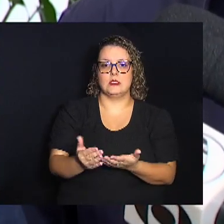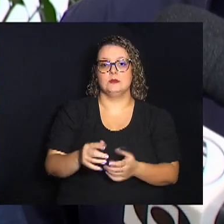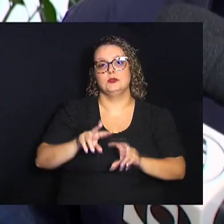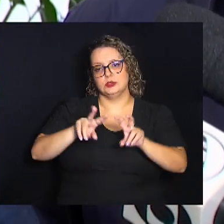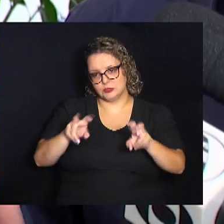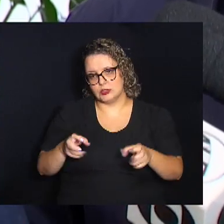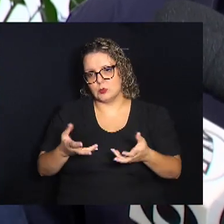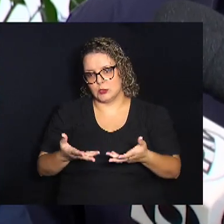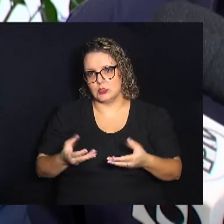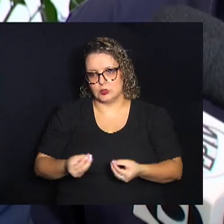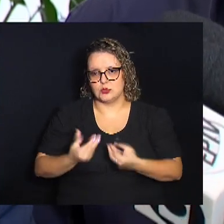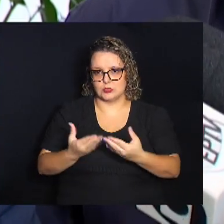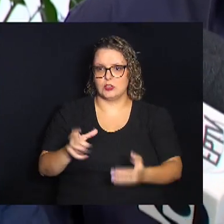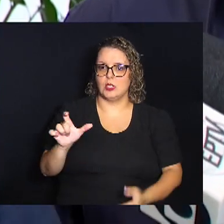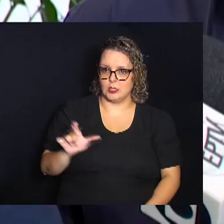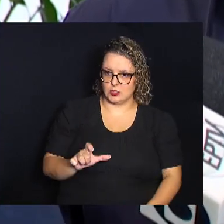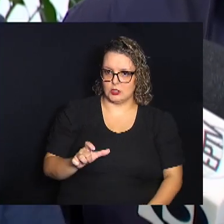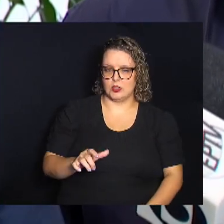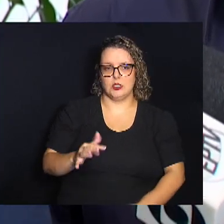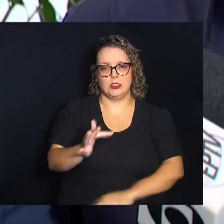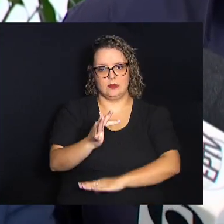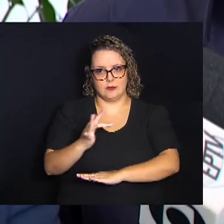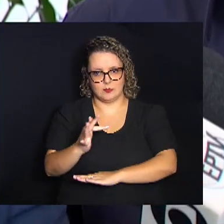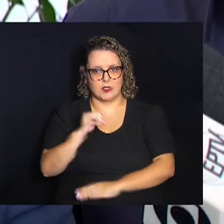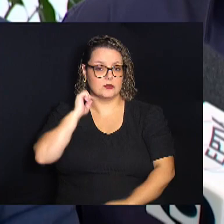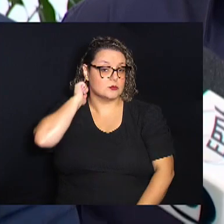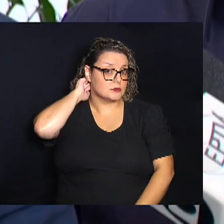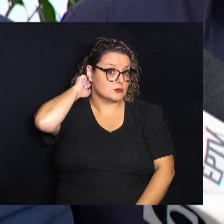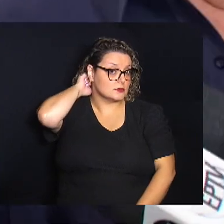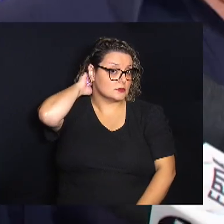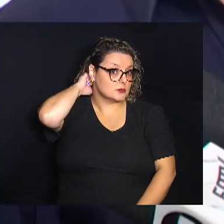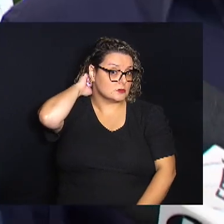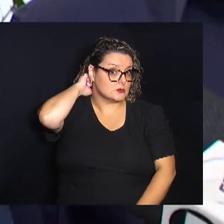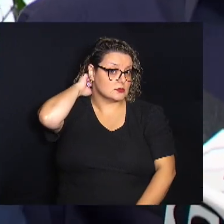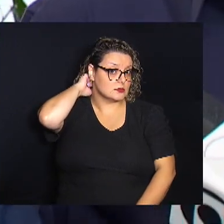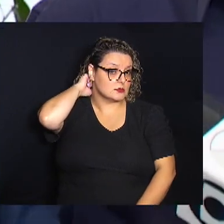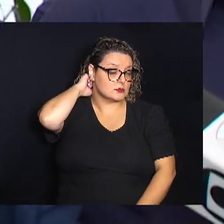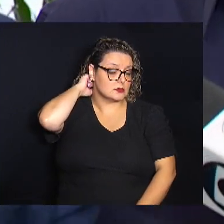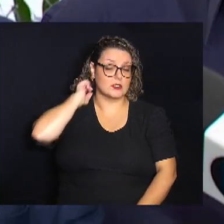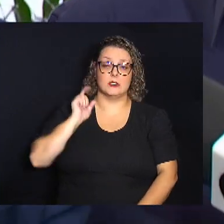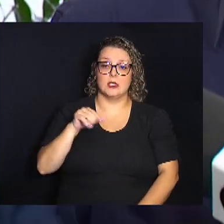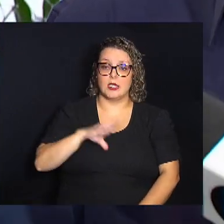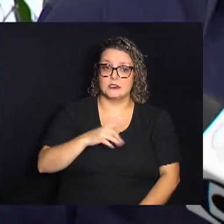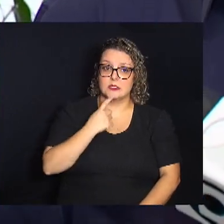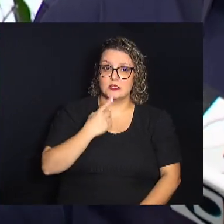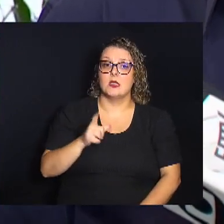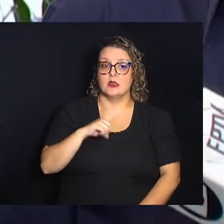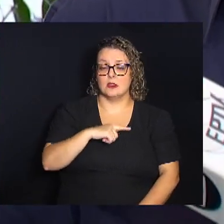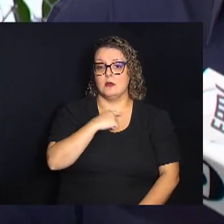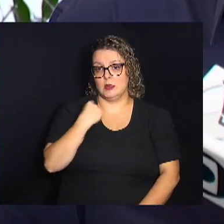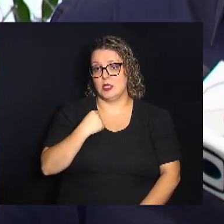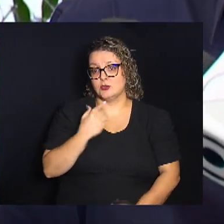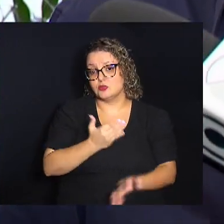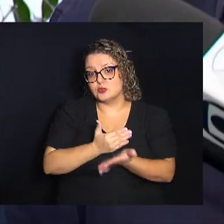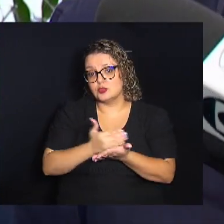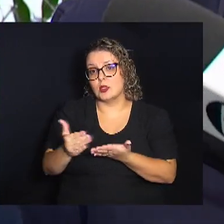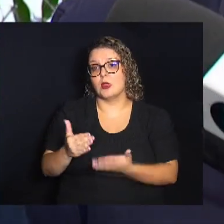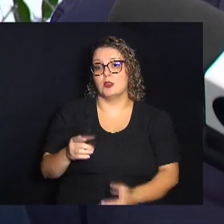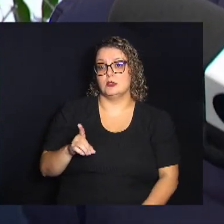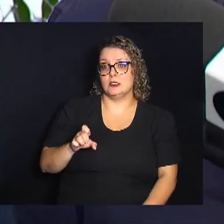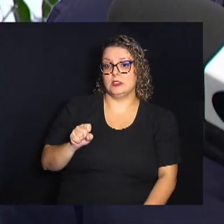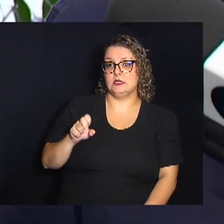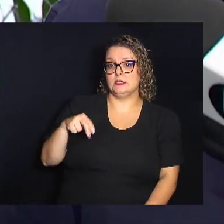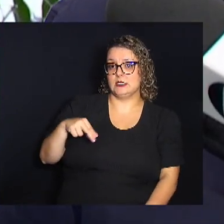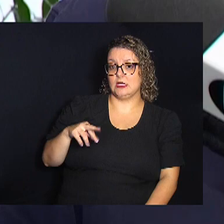da entrega dos cartões e da formalização, e certamente uma delas será Campinas. Tem prazo. O prazo inicial do Desenrola é o mês de